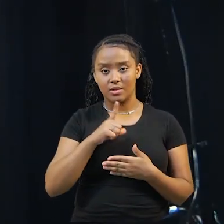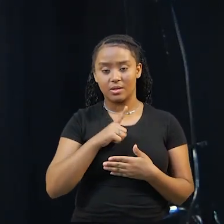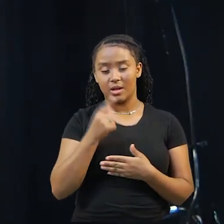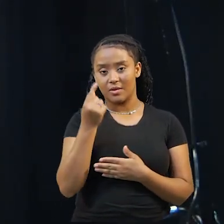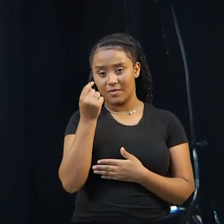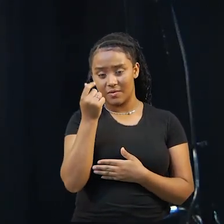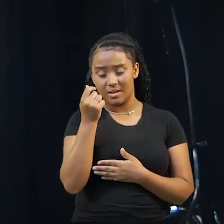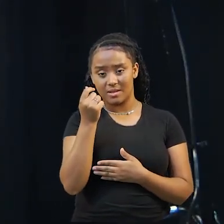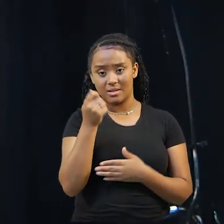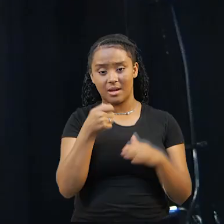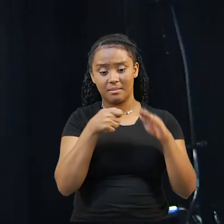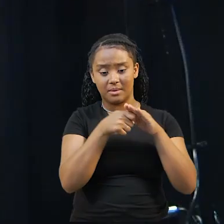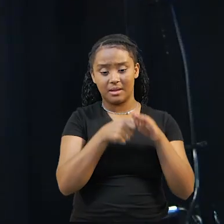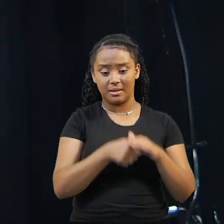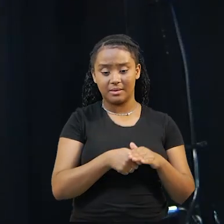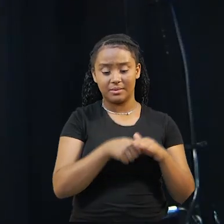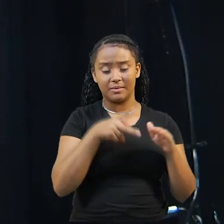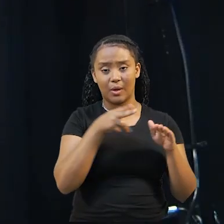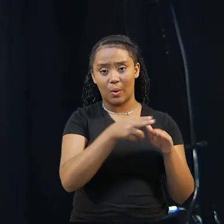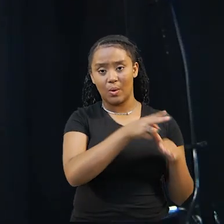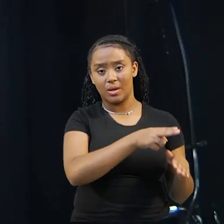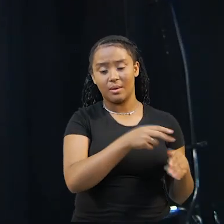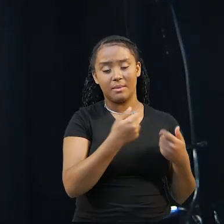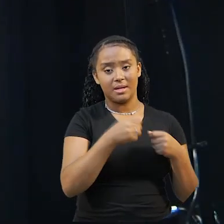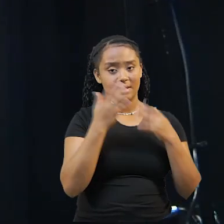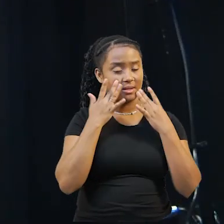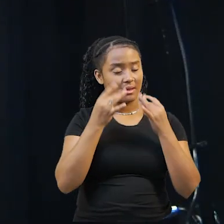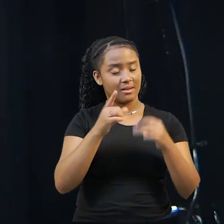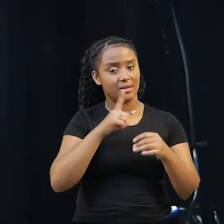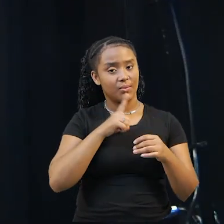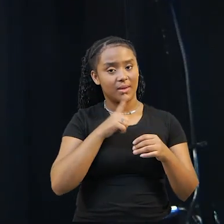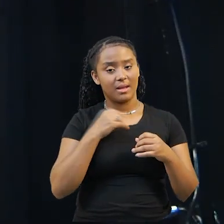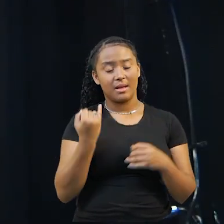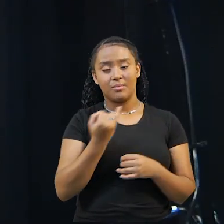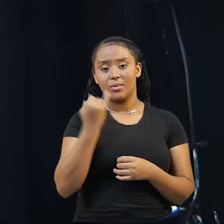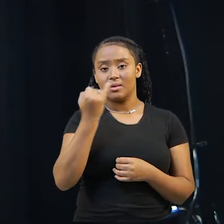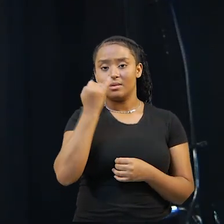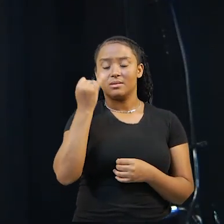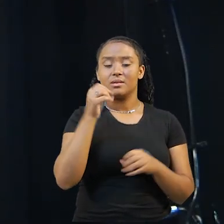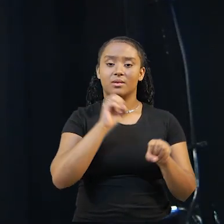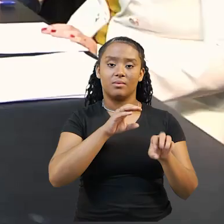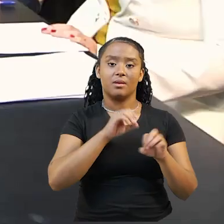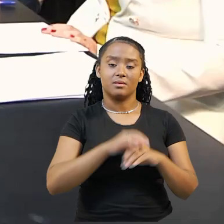do financiamento, se atente para a importância da educação.